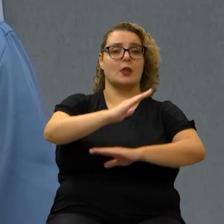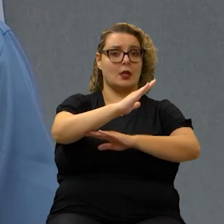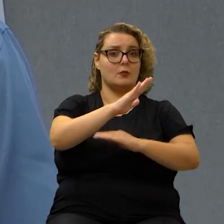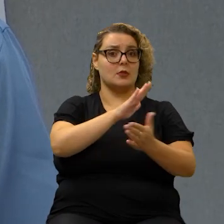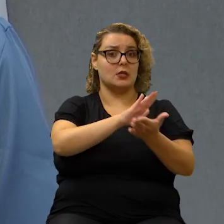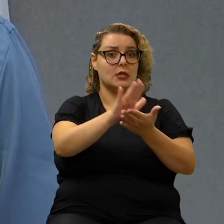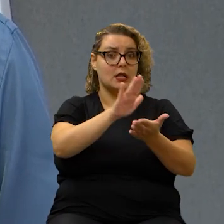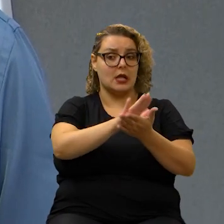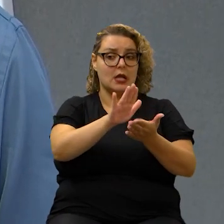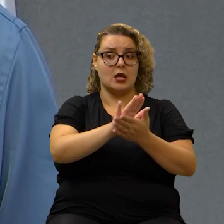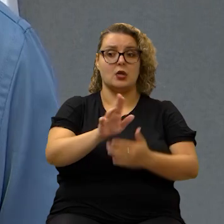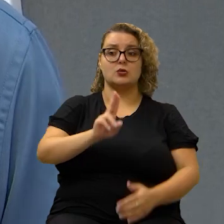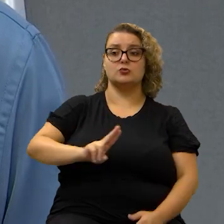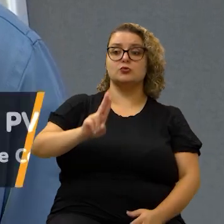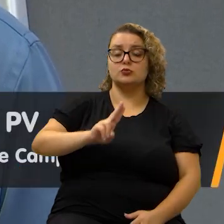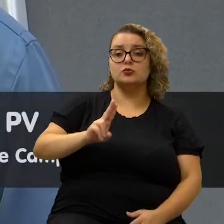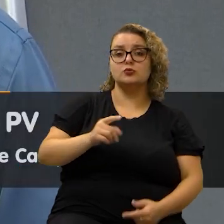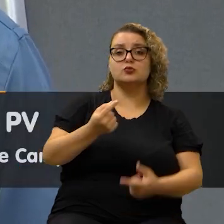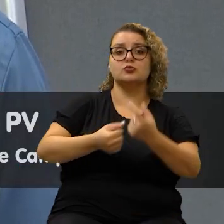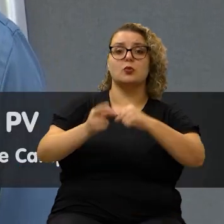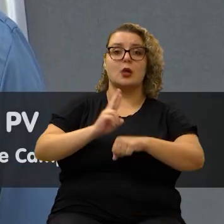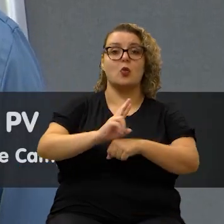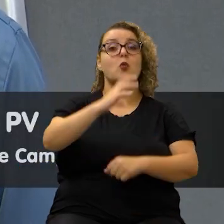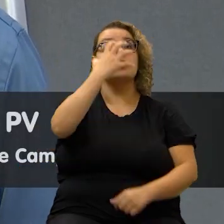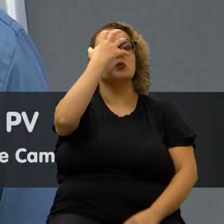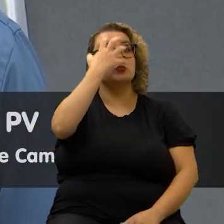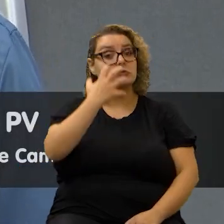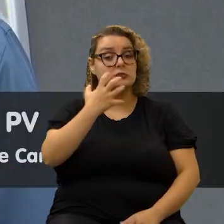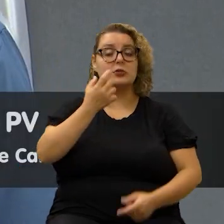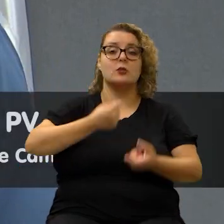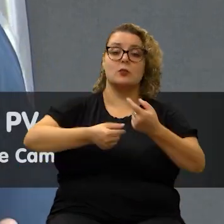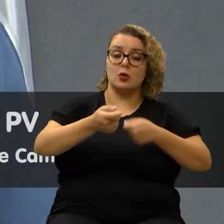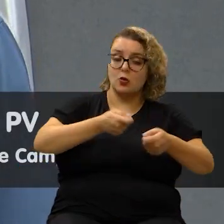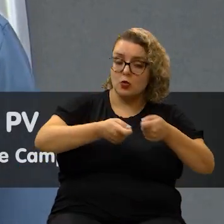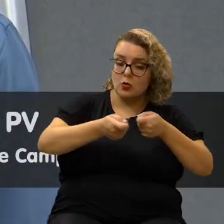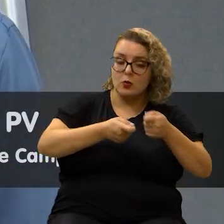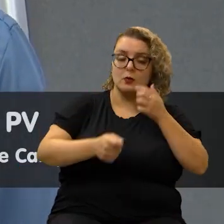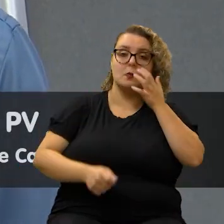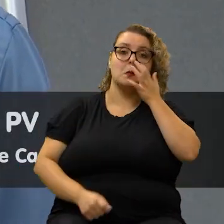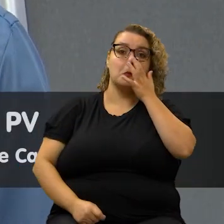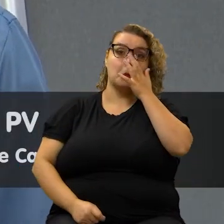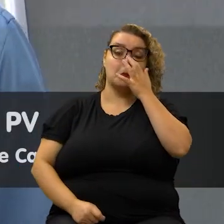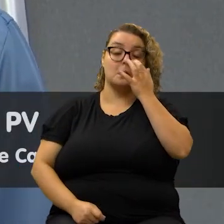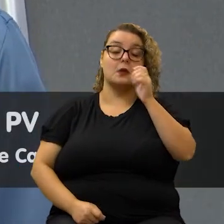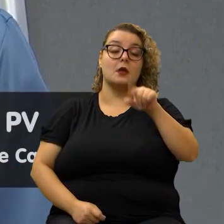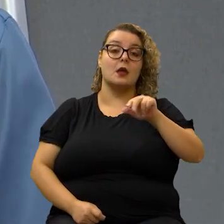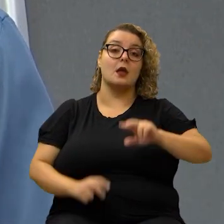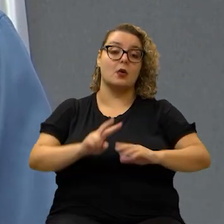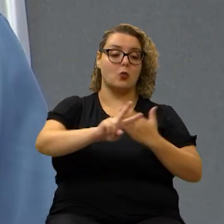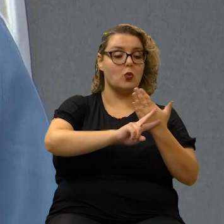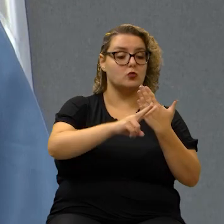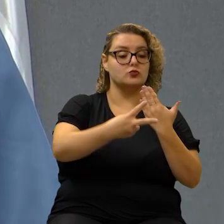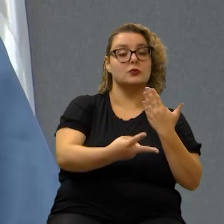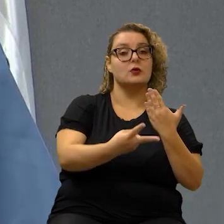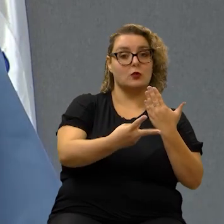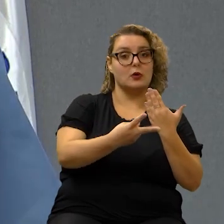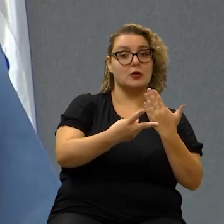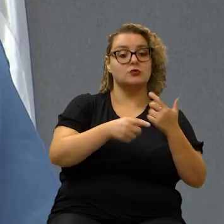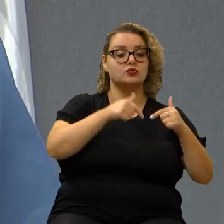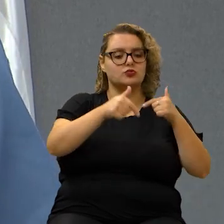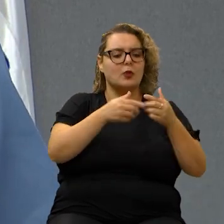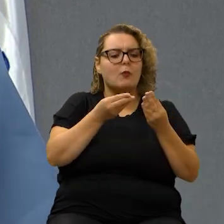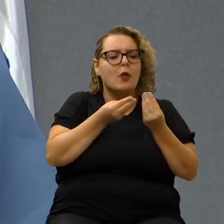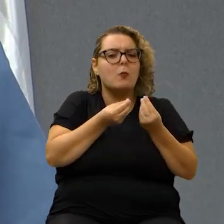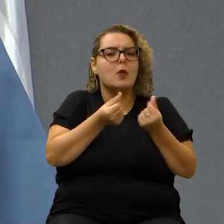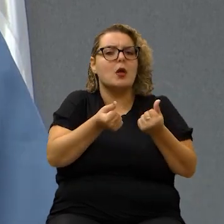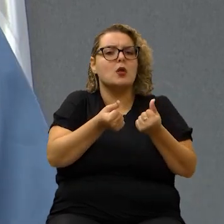tem gasto e utilizado recurso público com muita seriedade com economicidade isso é fruto do trabalho